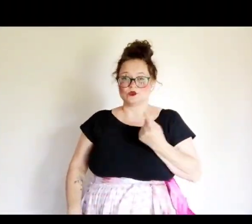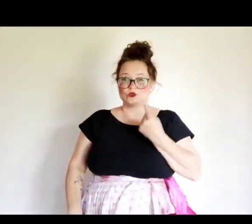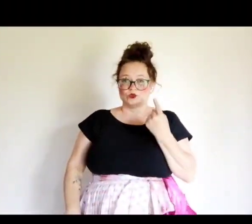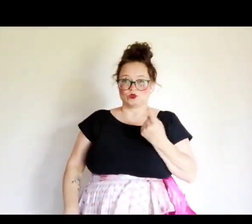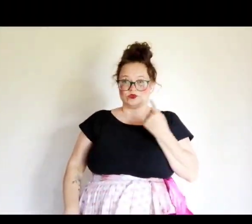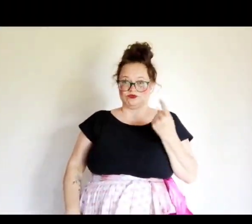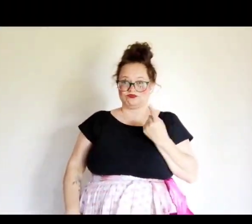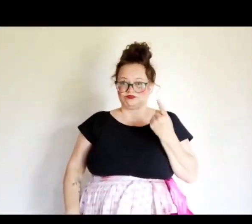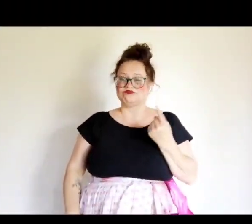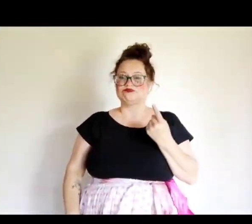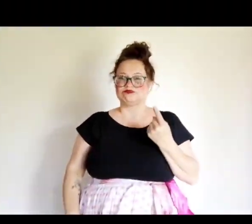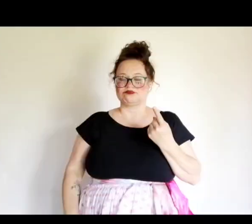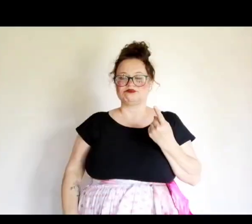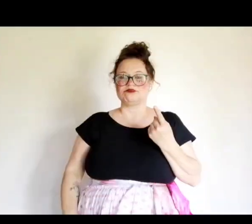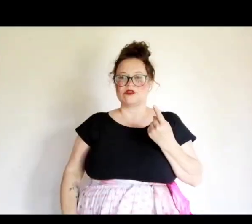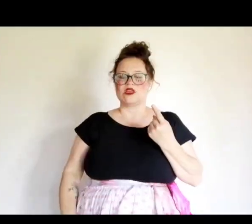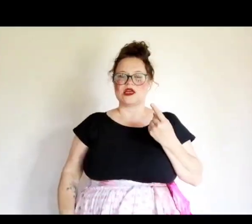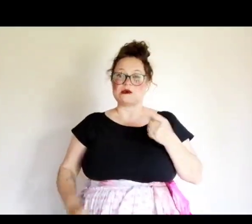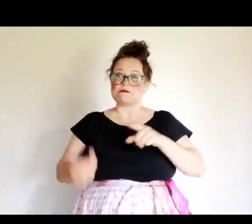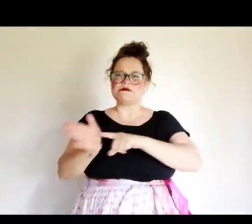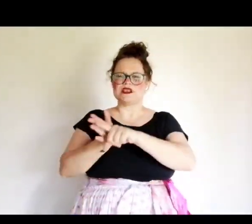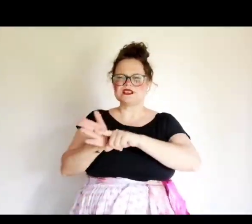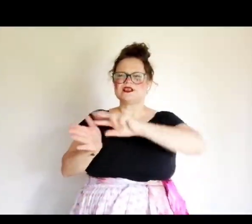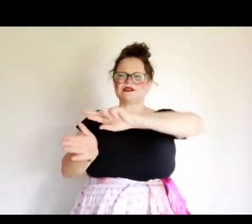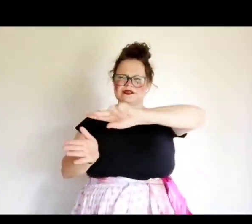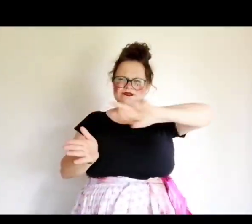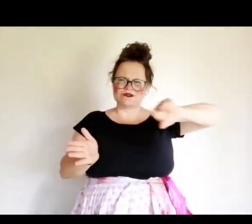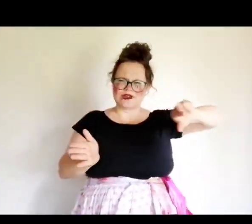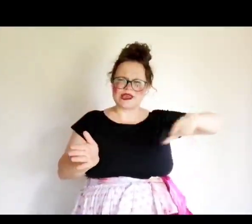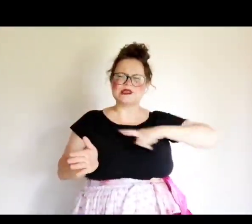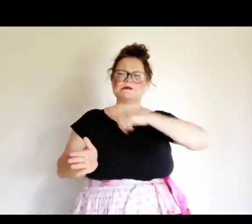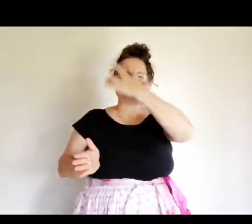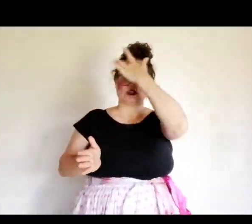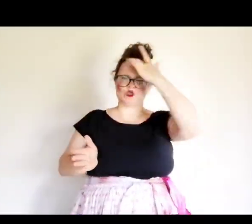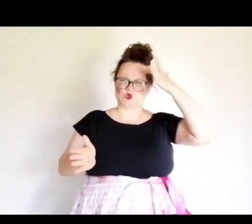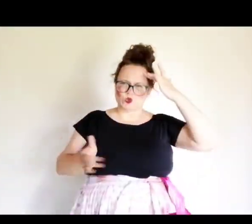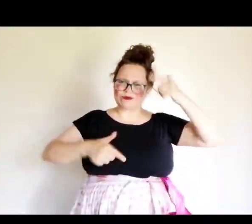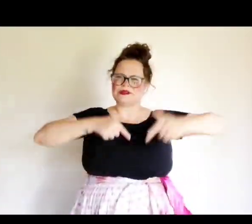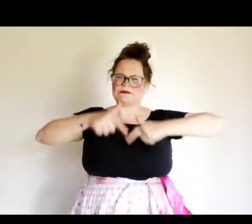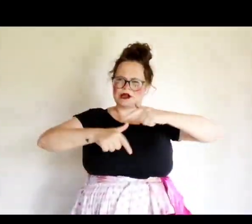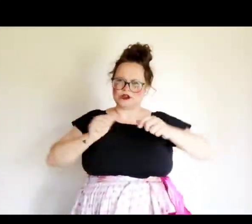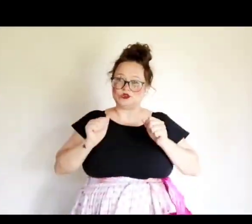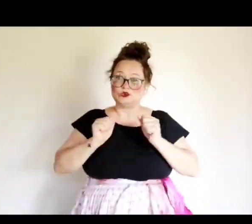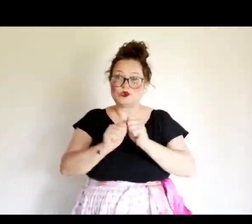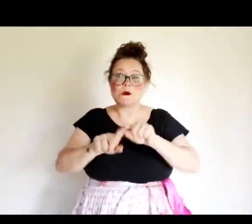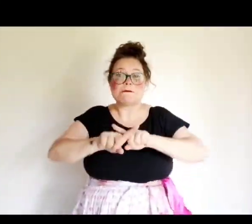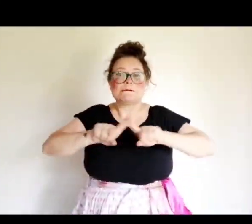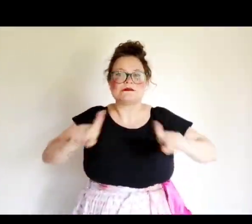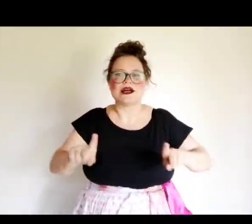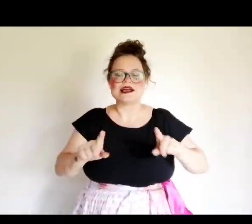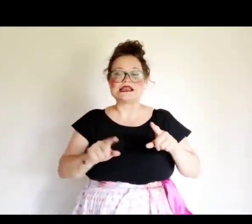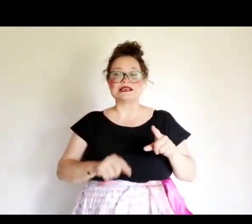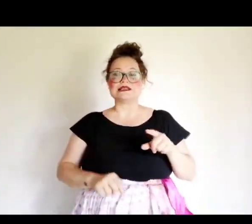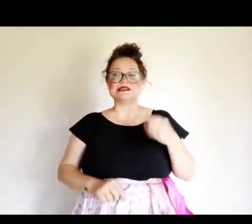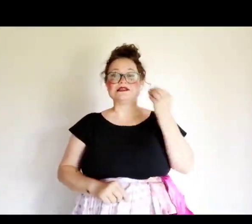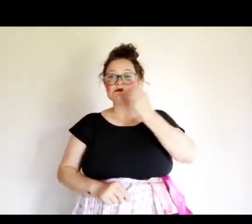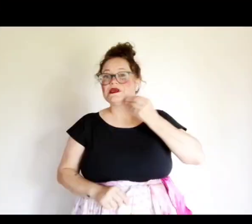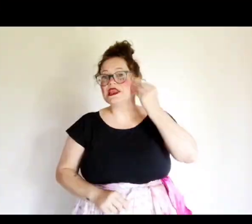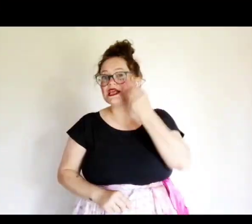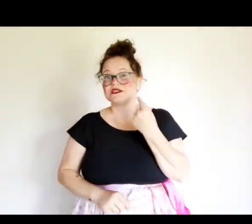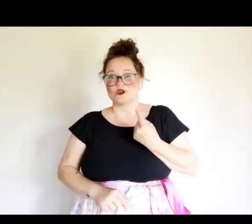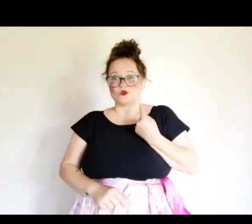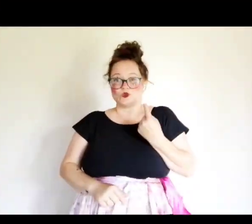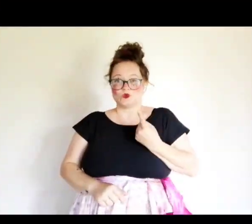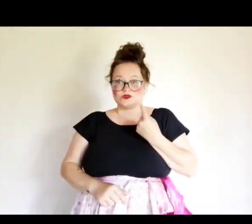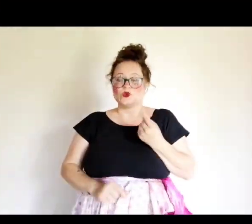solo, eu vou chamar assim. Porque, claro, a pesquisa reuniu várias pessoas, que foram importantíssimas, né? Mas uma das experiências